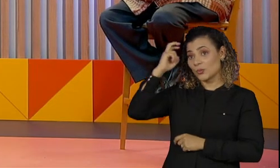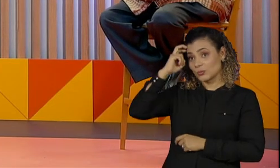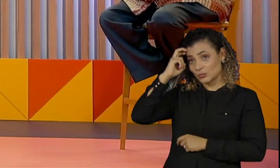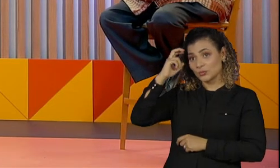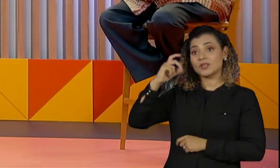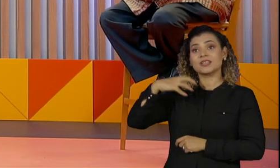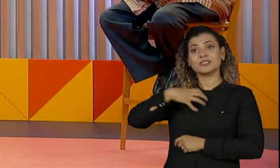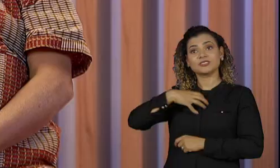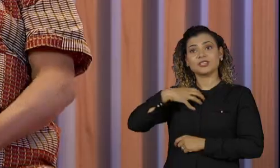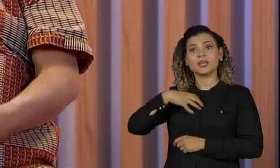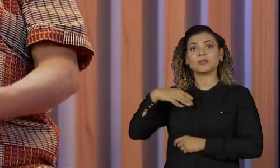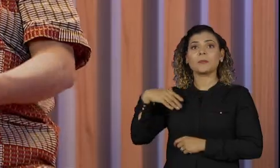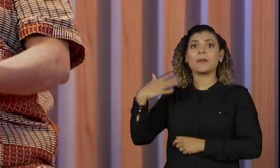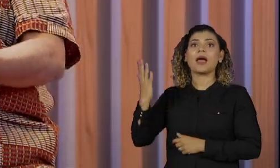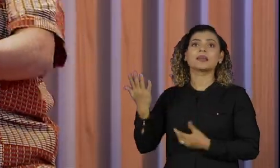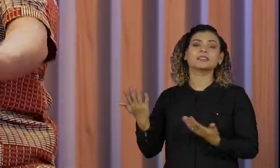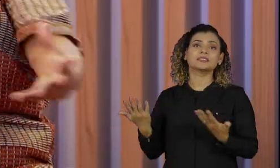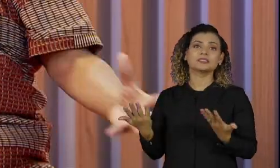mesmo sido